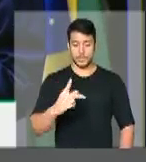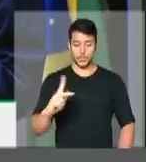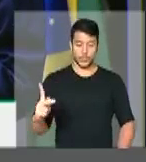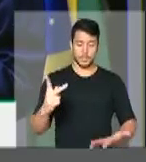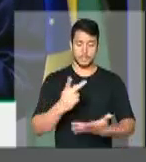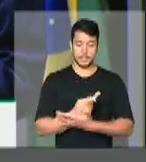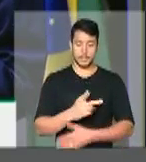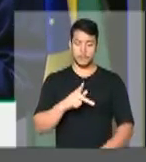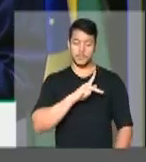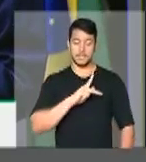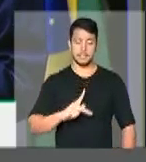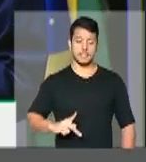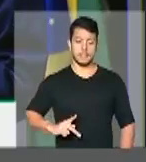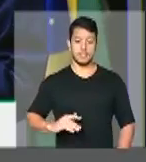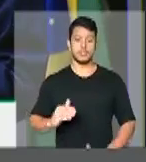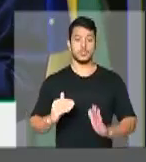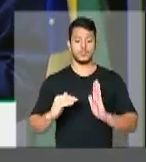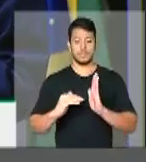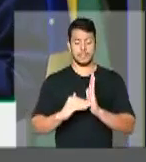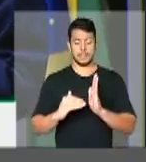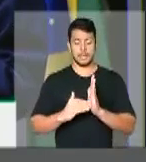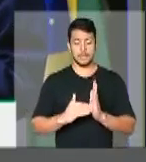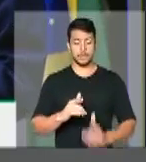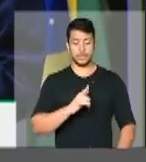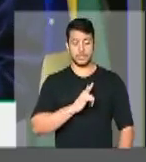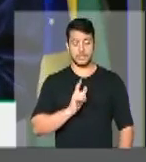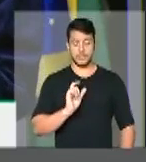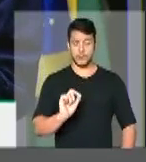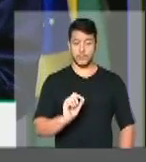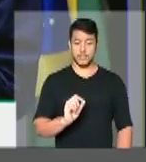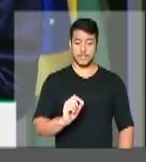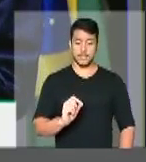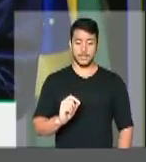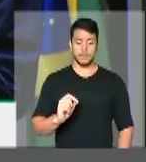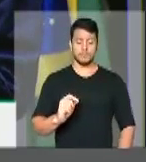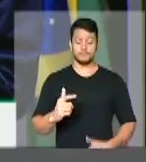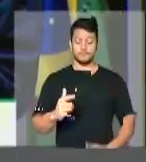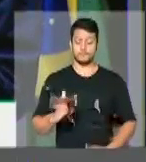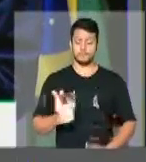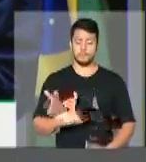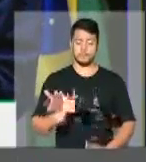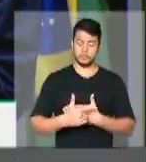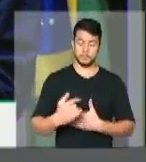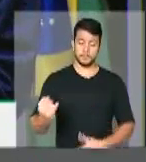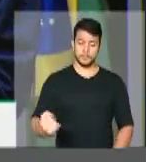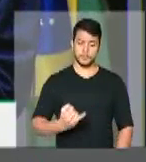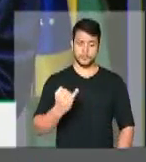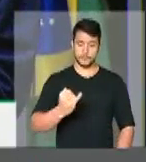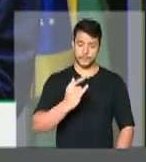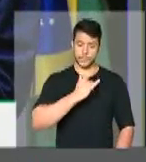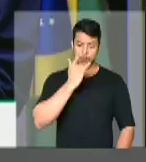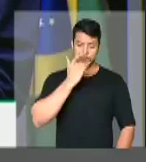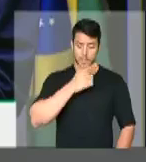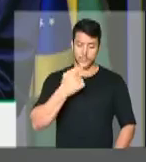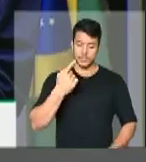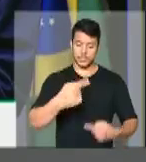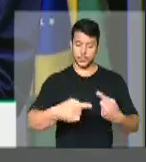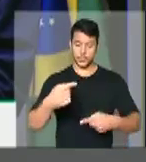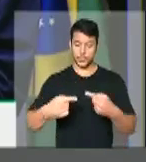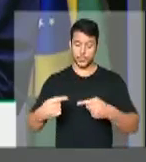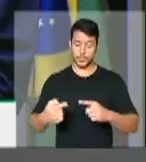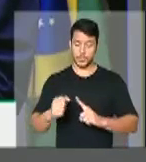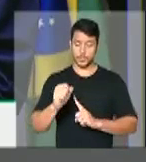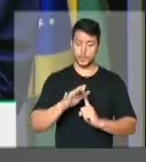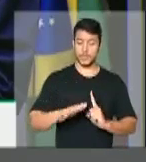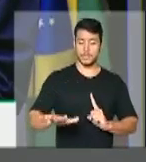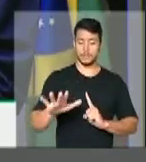no governo Gássio, será importante papel na abertura de negociações com a sociedade civil. A Sociedade